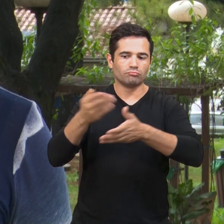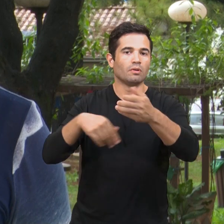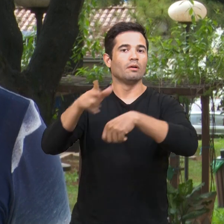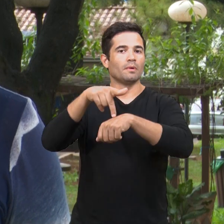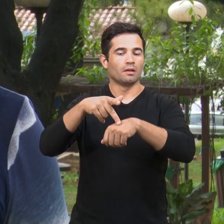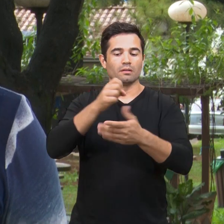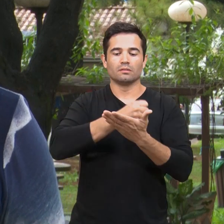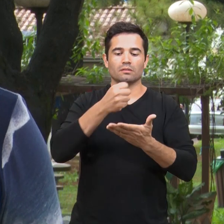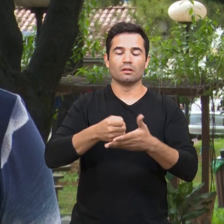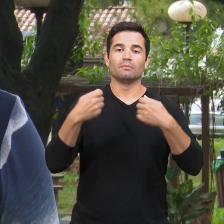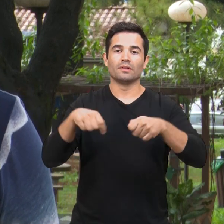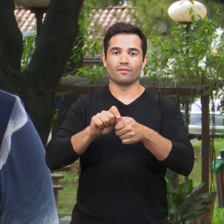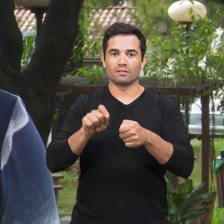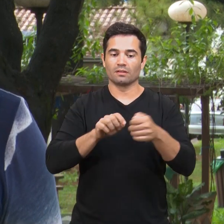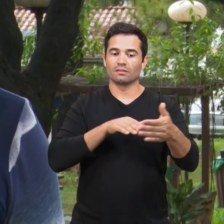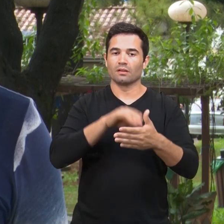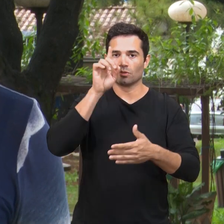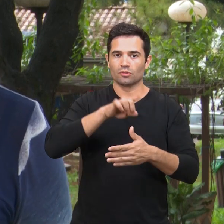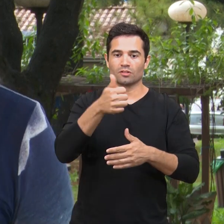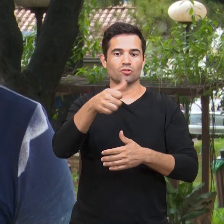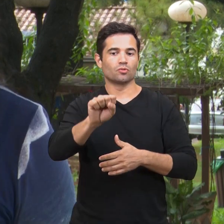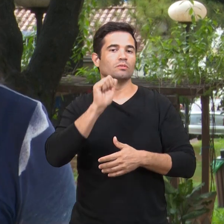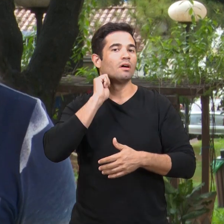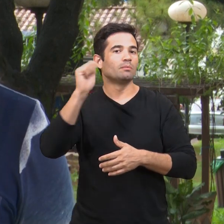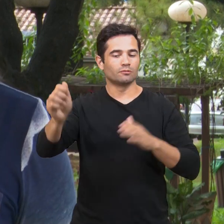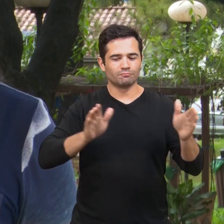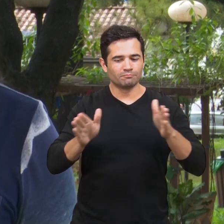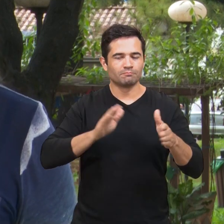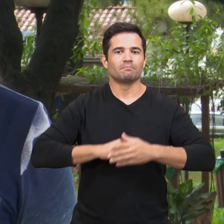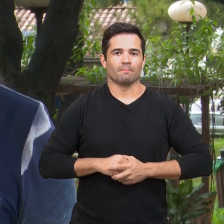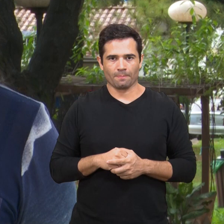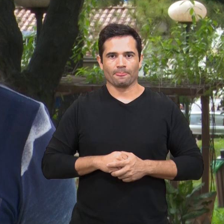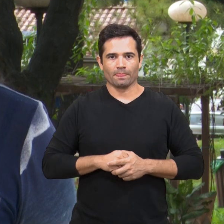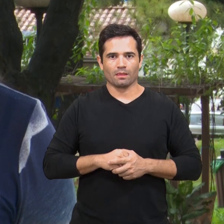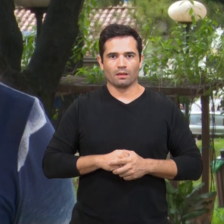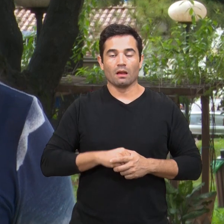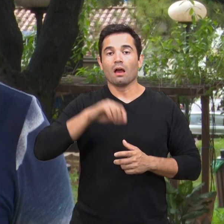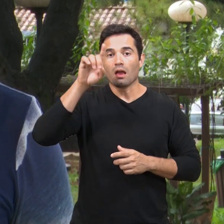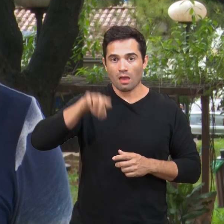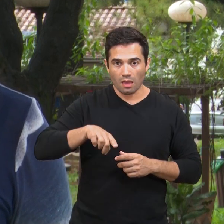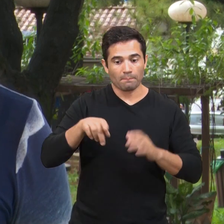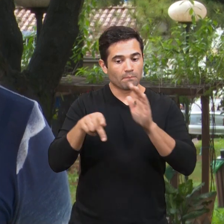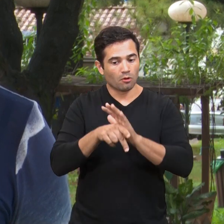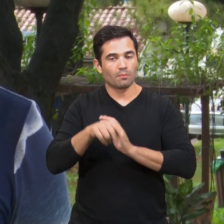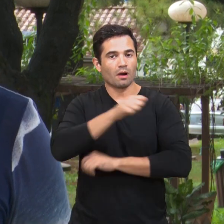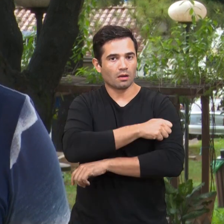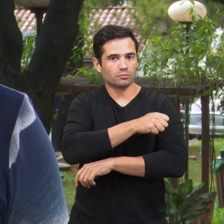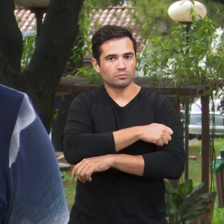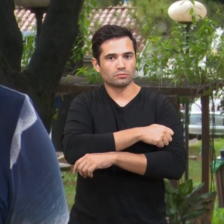inscrições devem ser realizadas até o dia 18 de Abril a seleção é destinada a estudantes